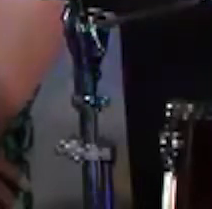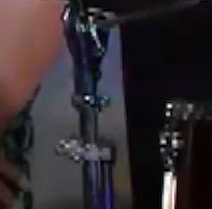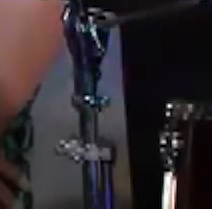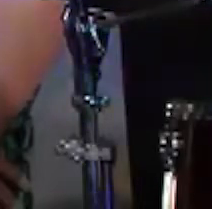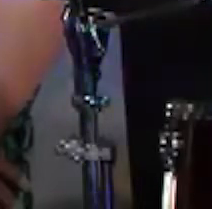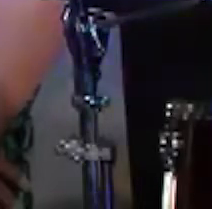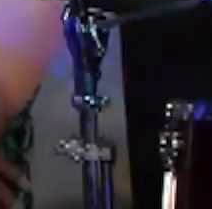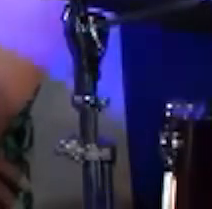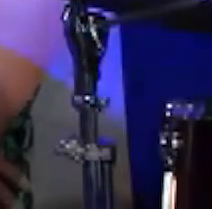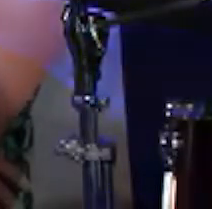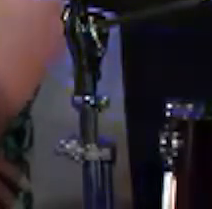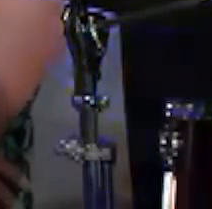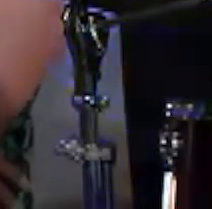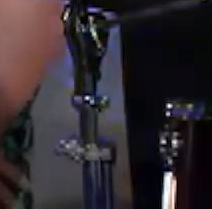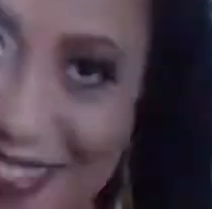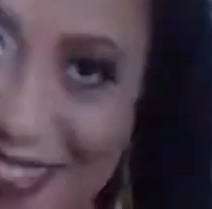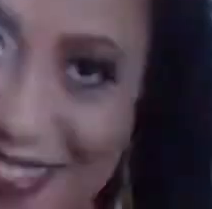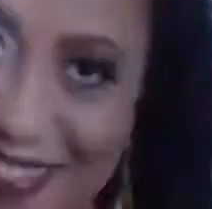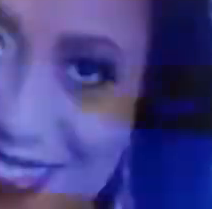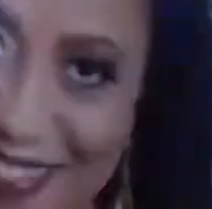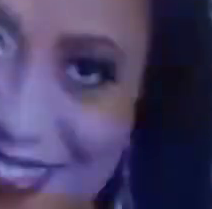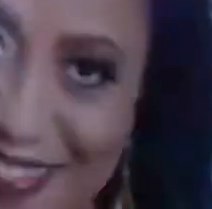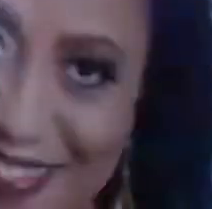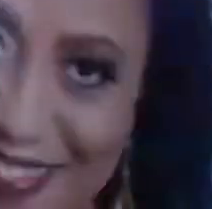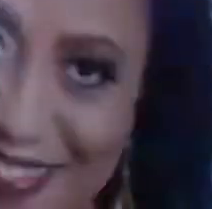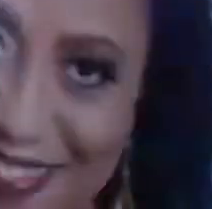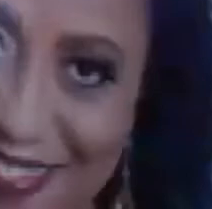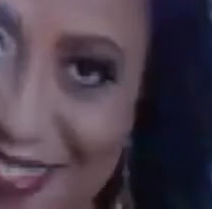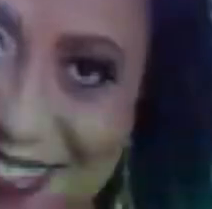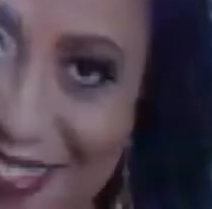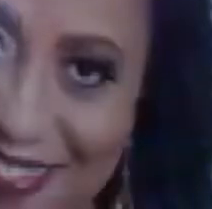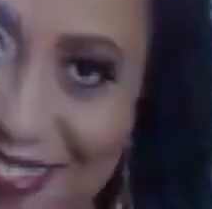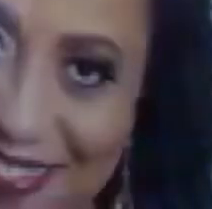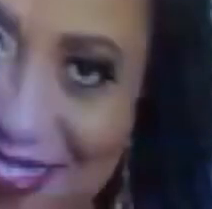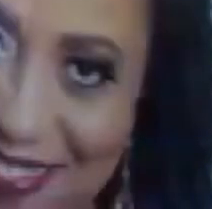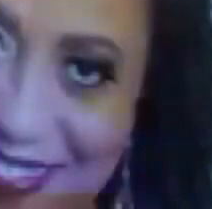você ri da minha pele,